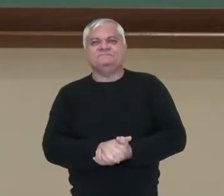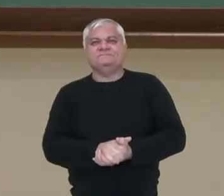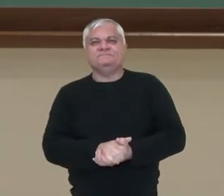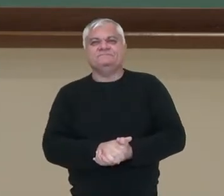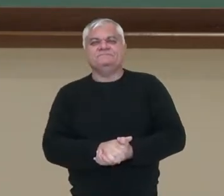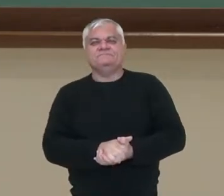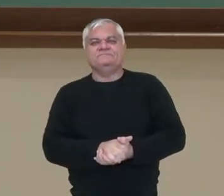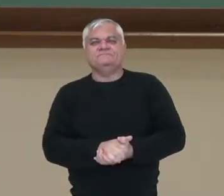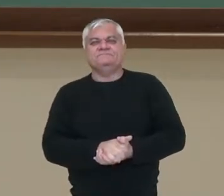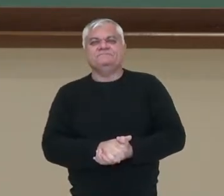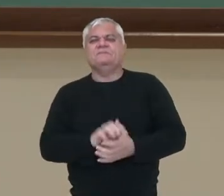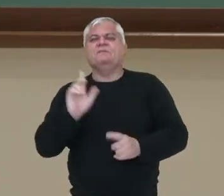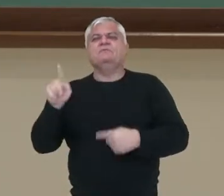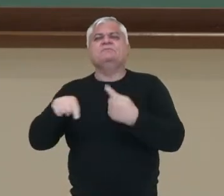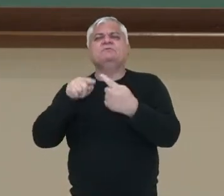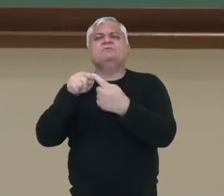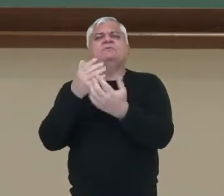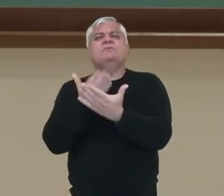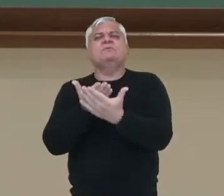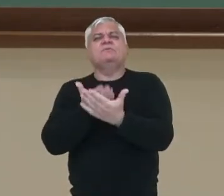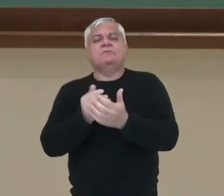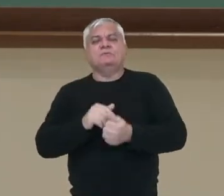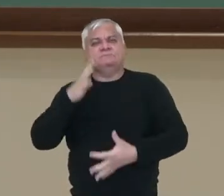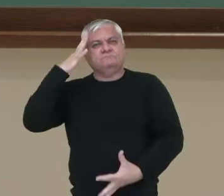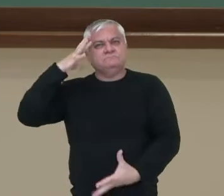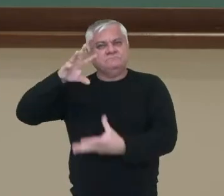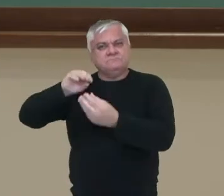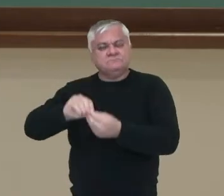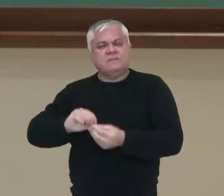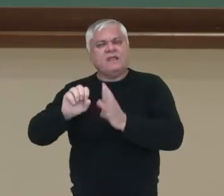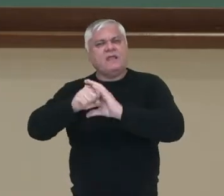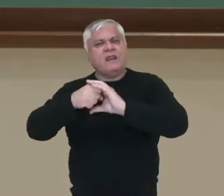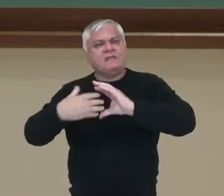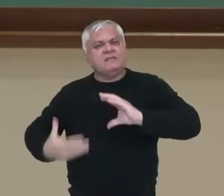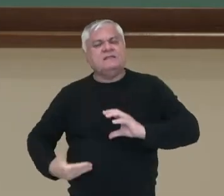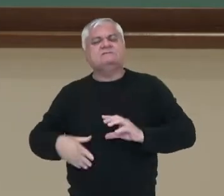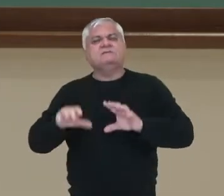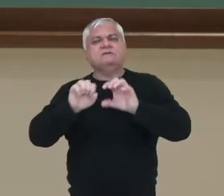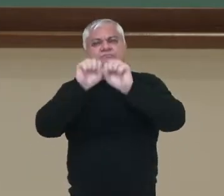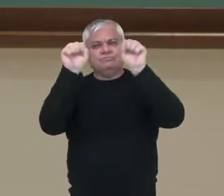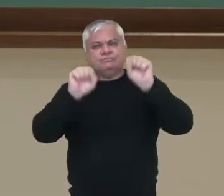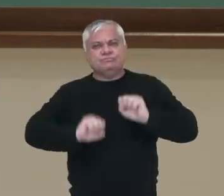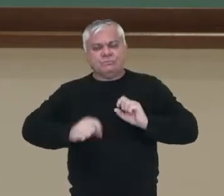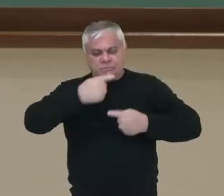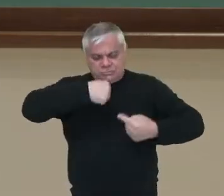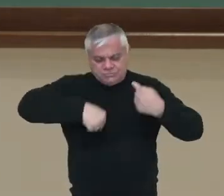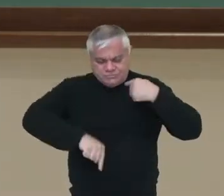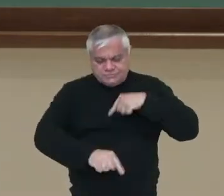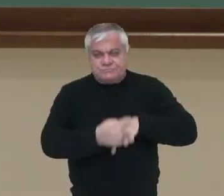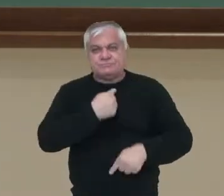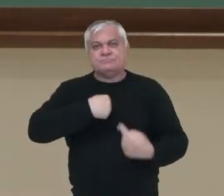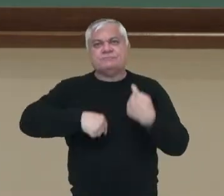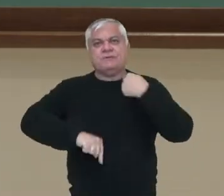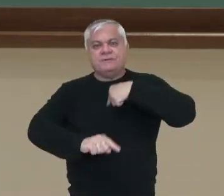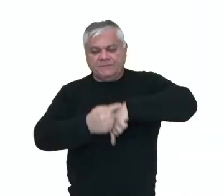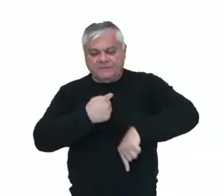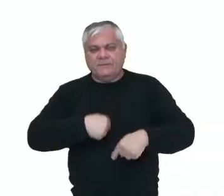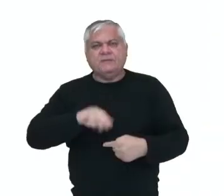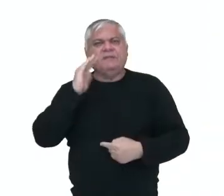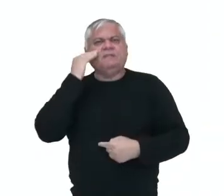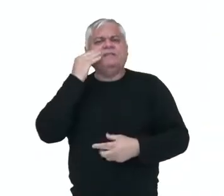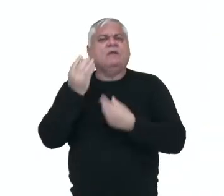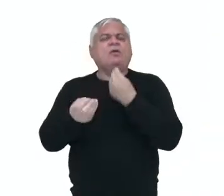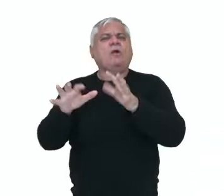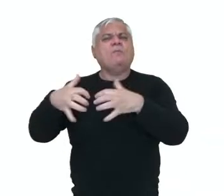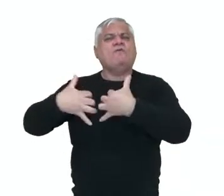Quais são os objetivos da aula de hoje, então? Compreender as características do sistema circulatório nesses animais, entender o funcionamento